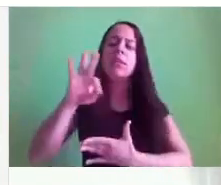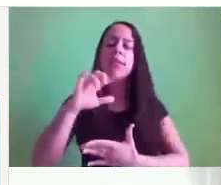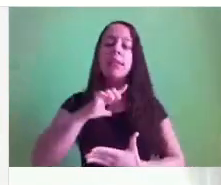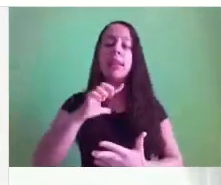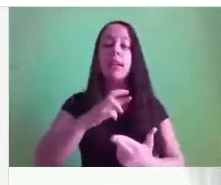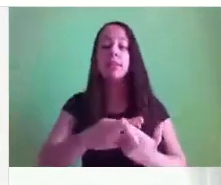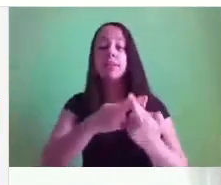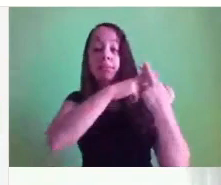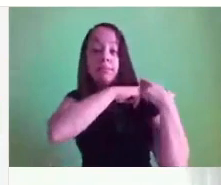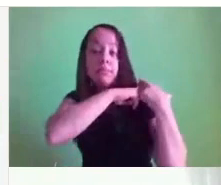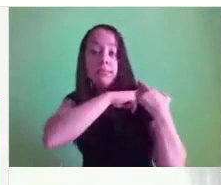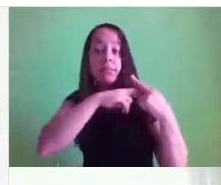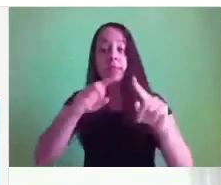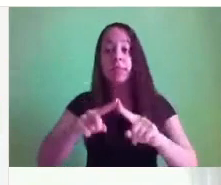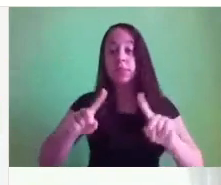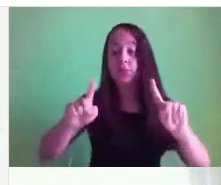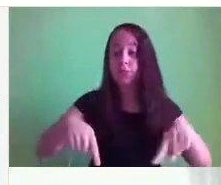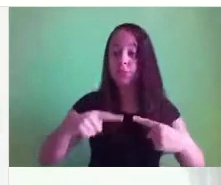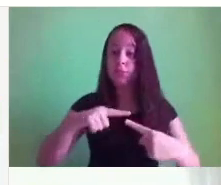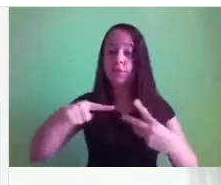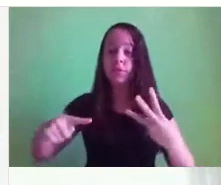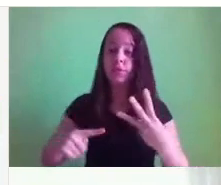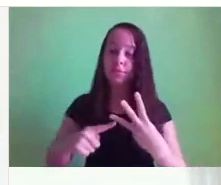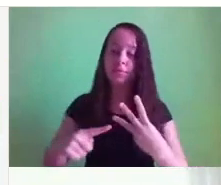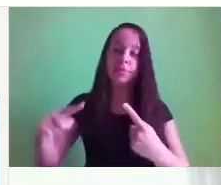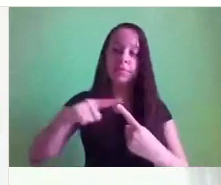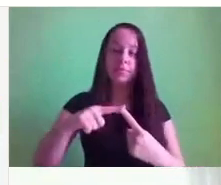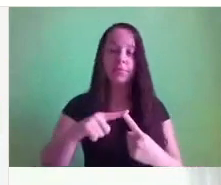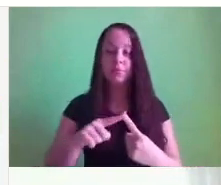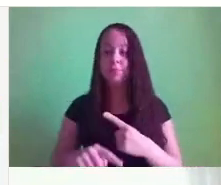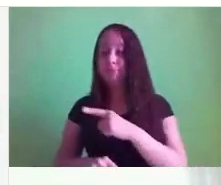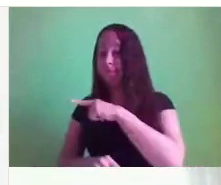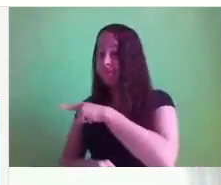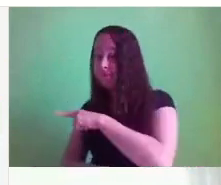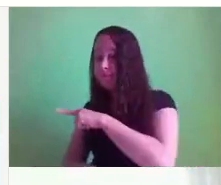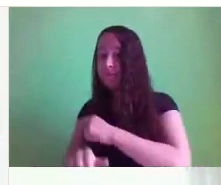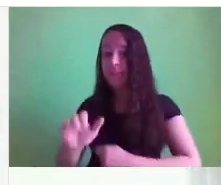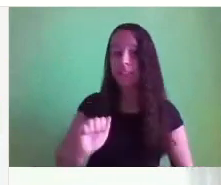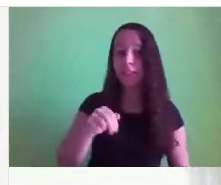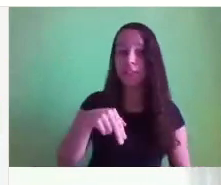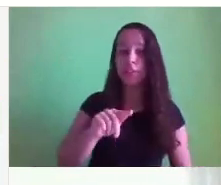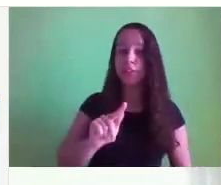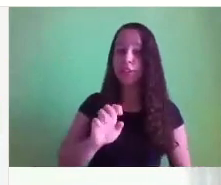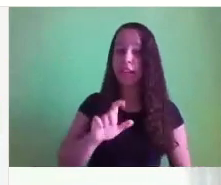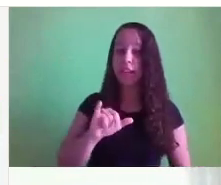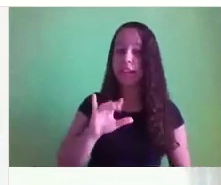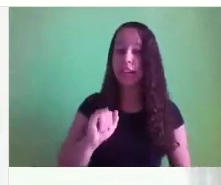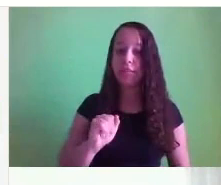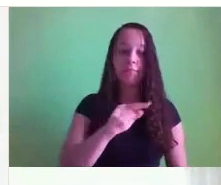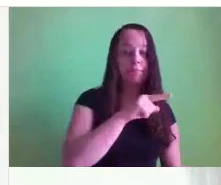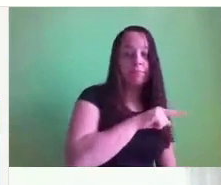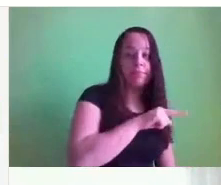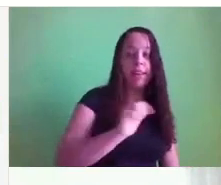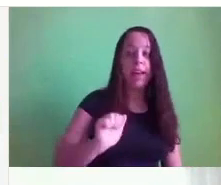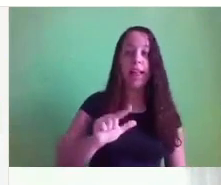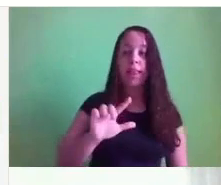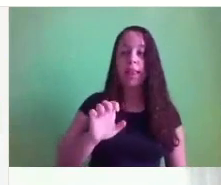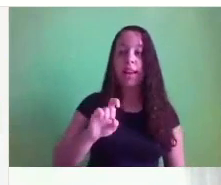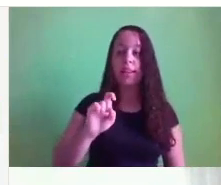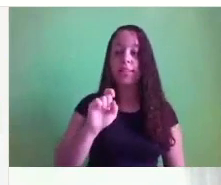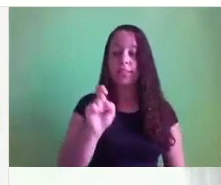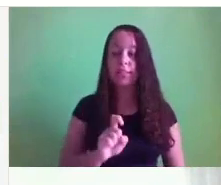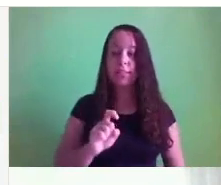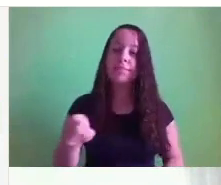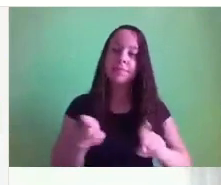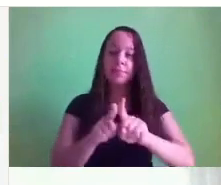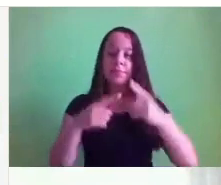dos seguintes servidores, eu, Angélica Andrade, Alexandro Silva e Clara Marques. O